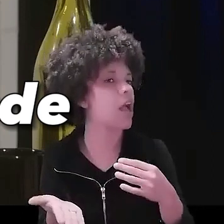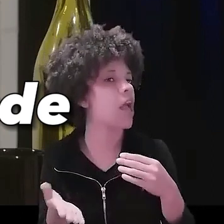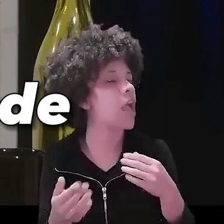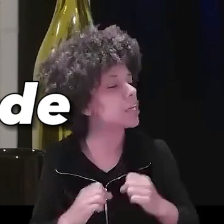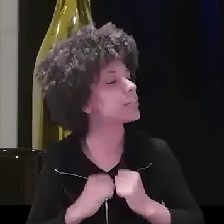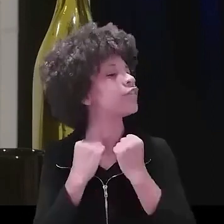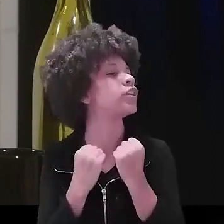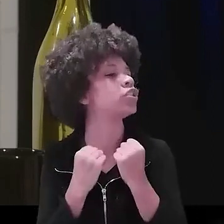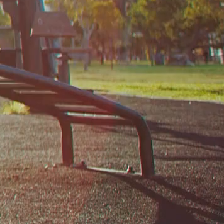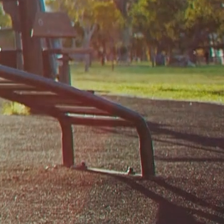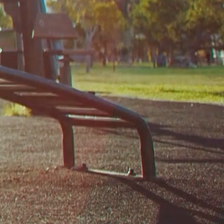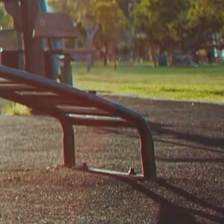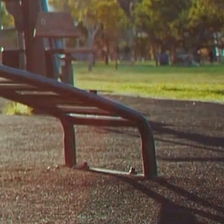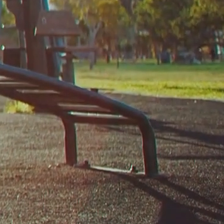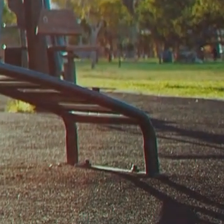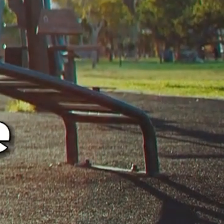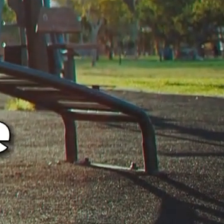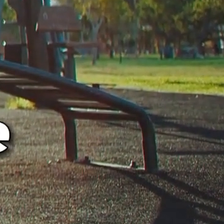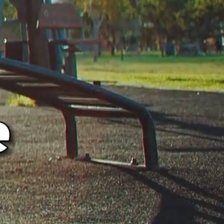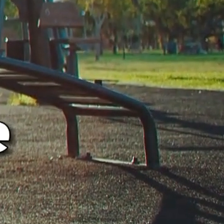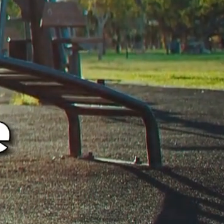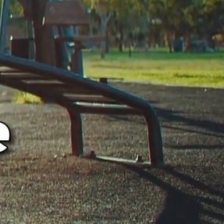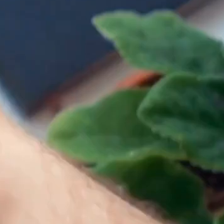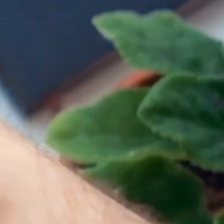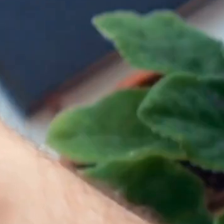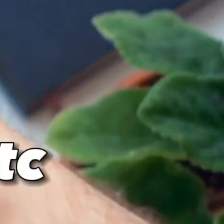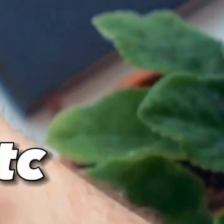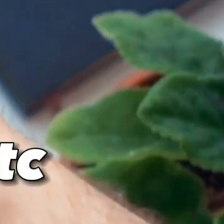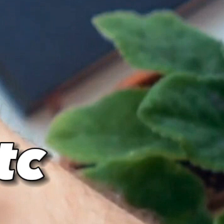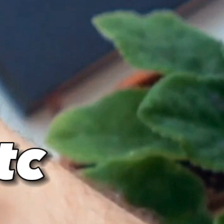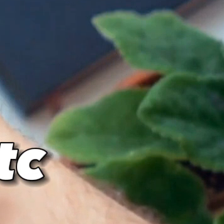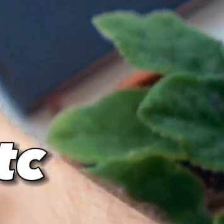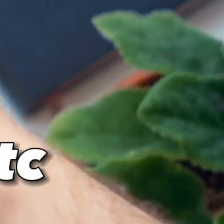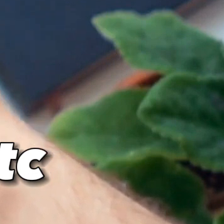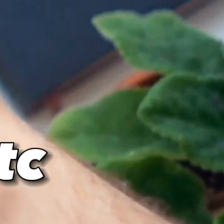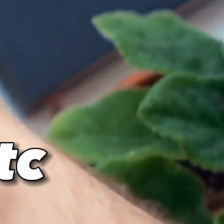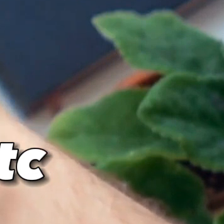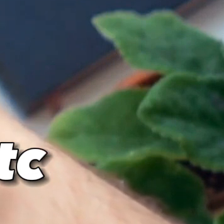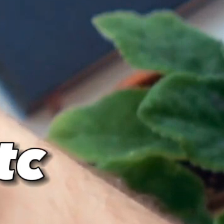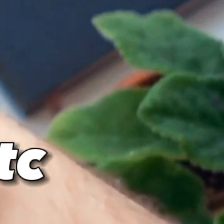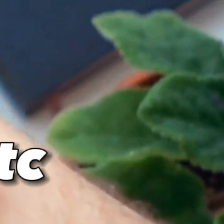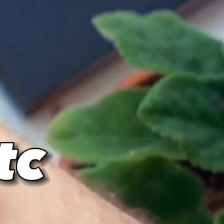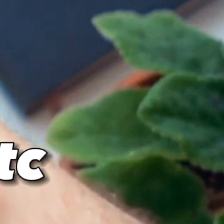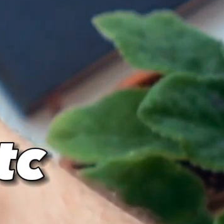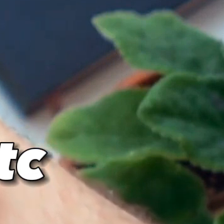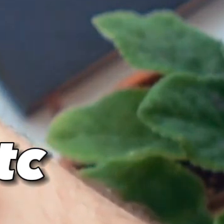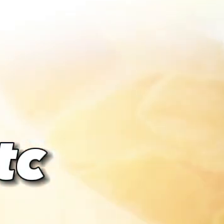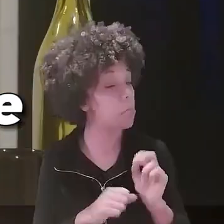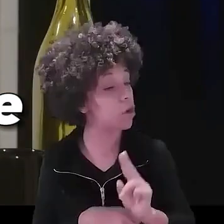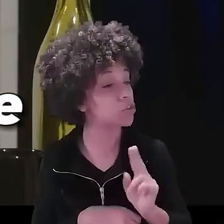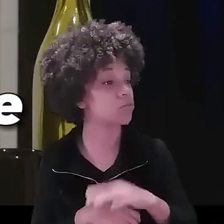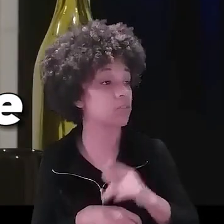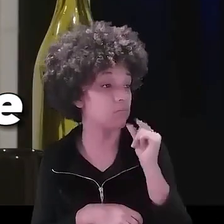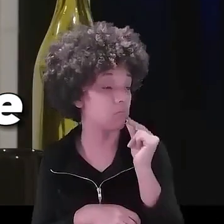que qualquer adulto saudável que convive em sociedade e que pague suas contas e que não seja violento e